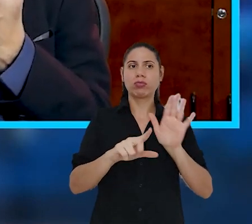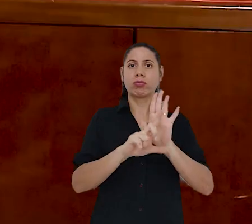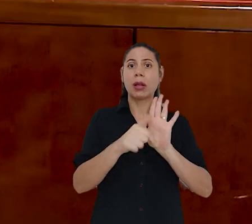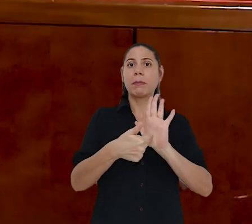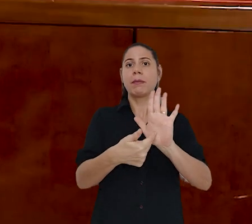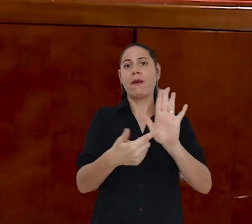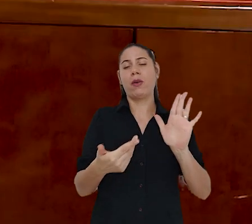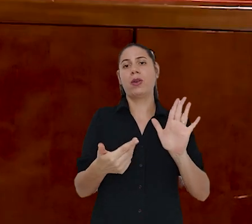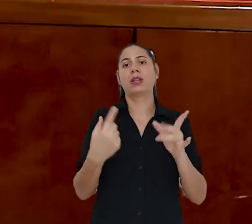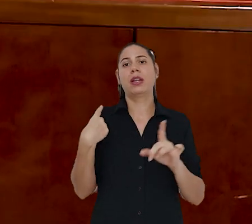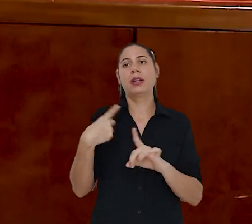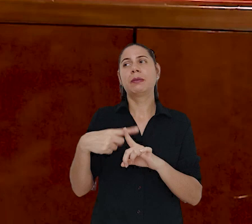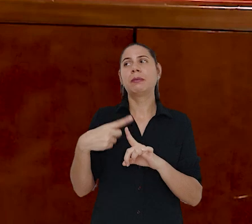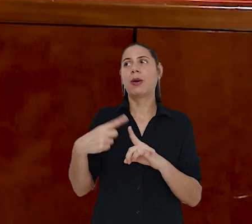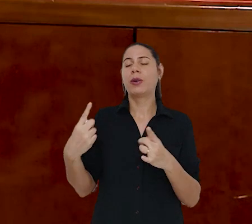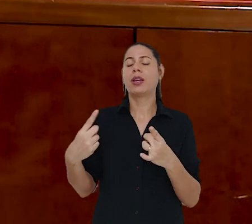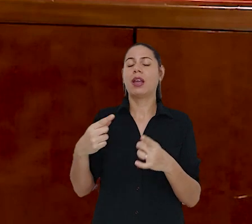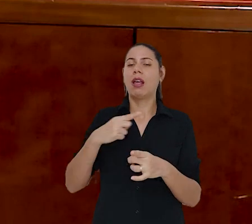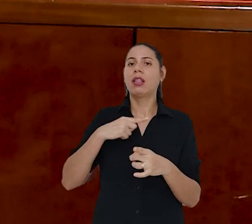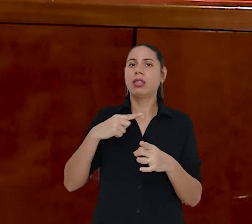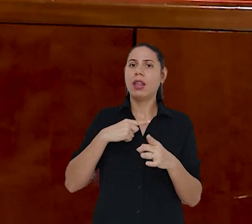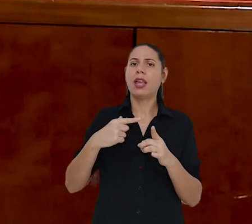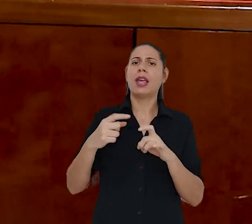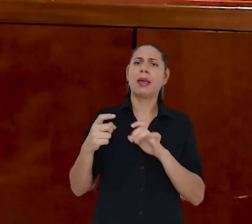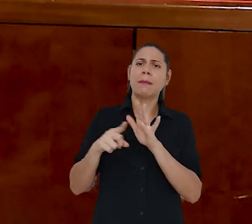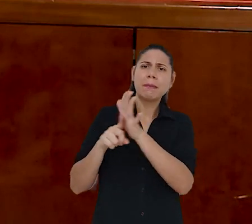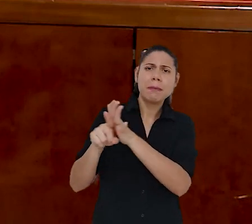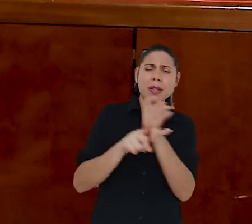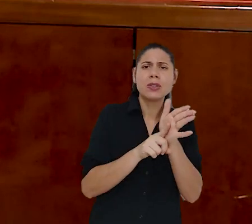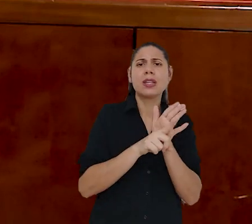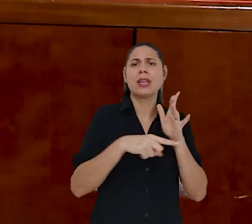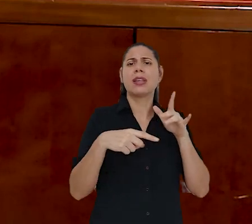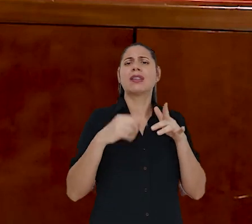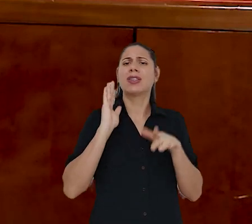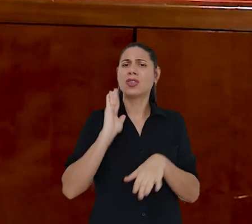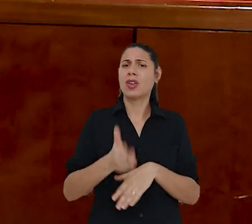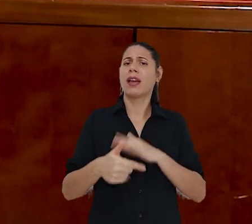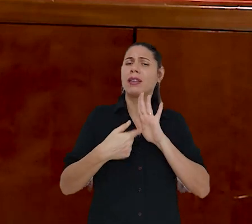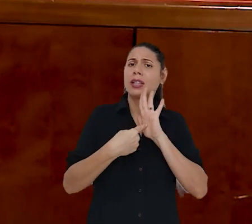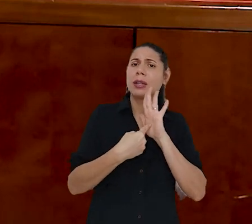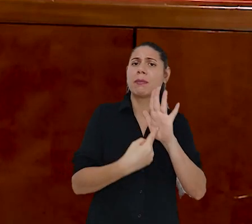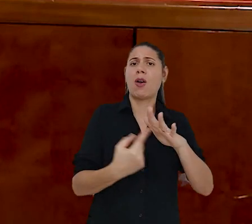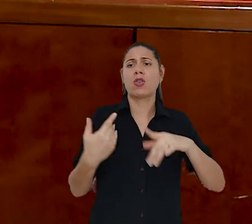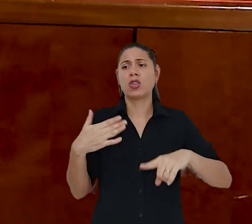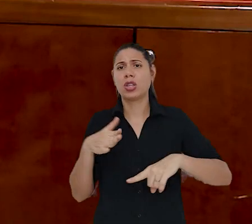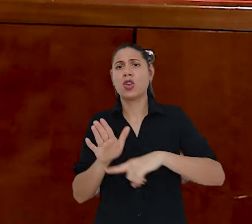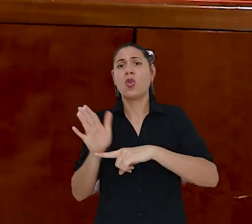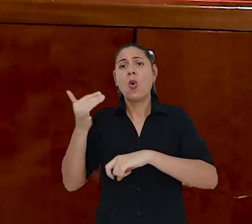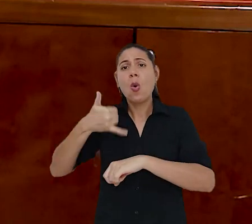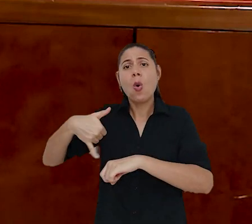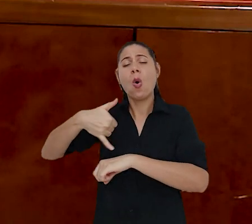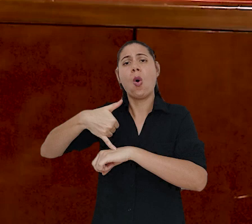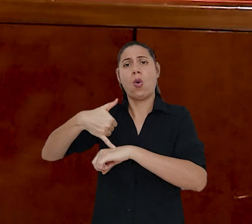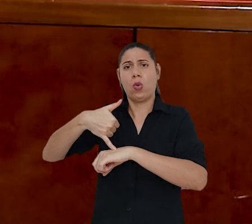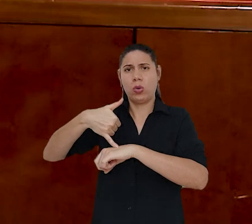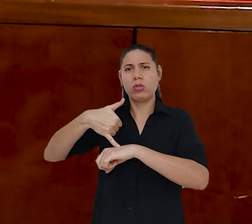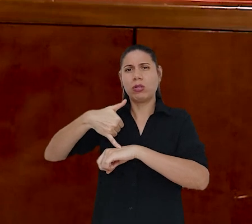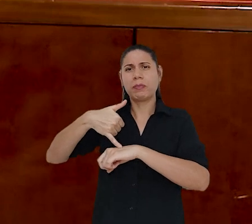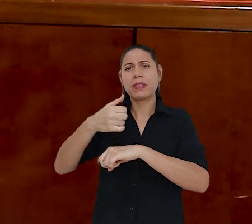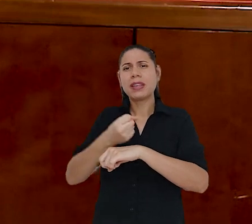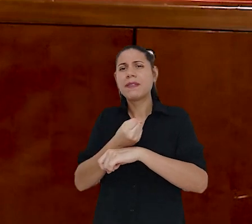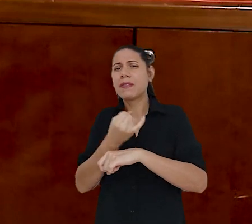que há indicações, estudos de que a cannabis sativa ajuda o óleo em várias